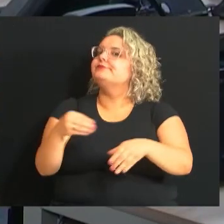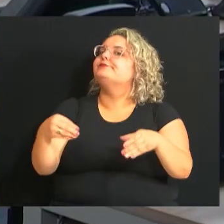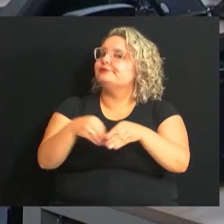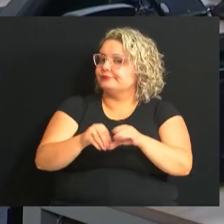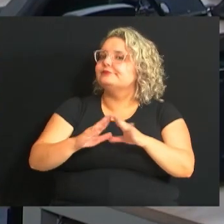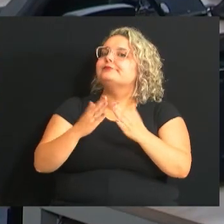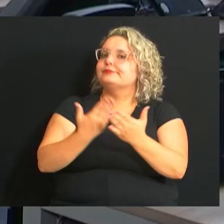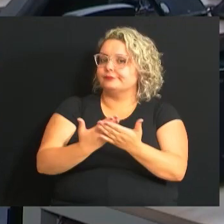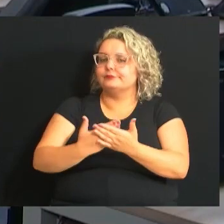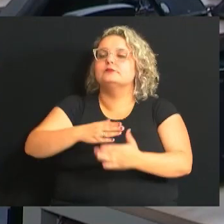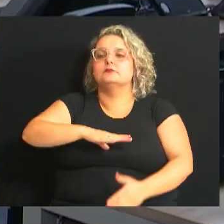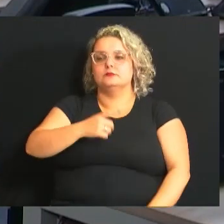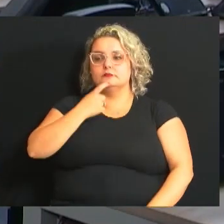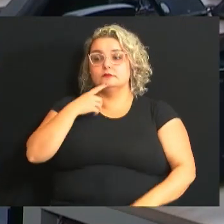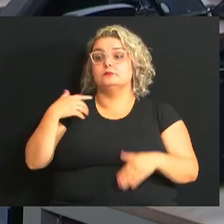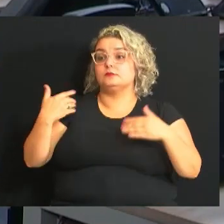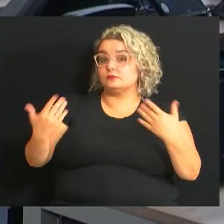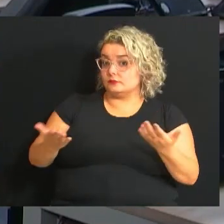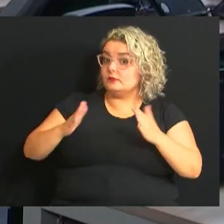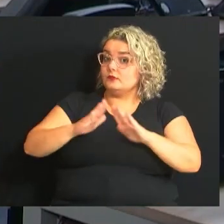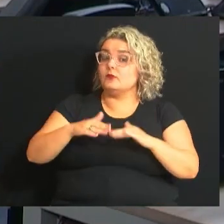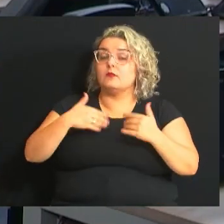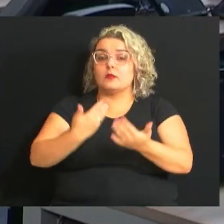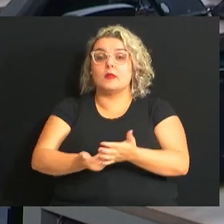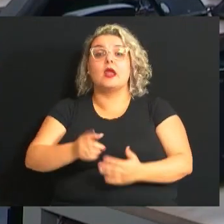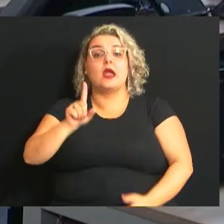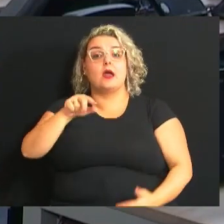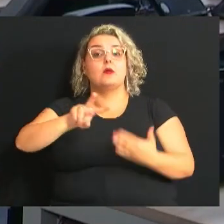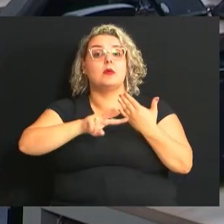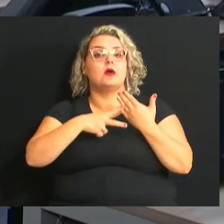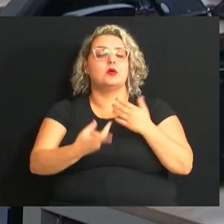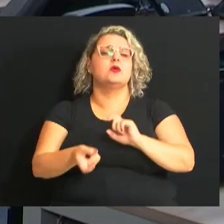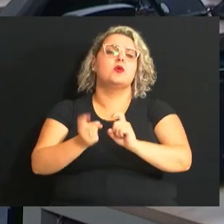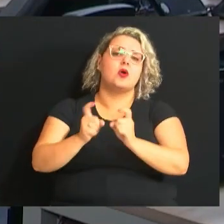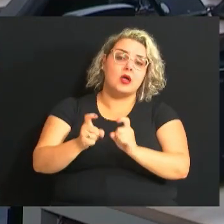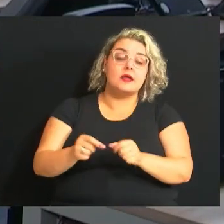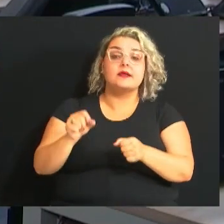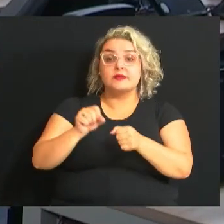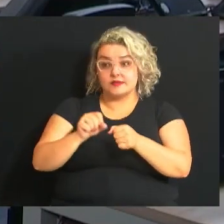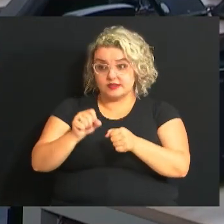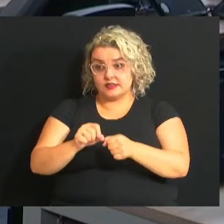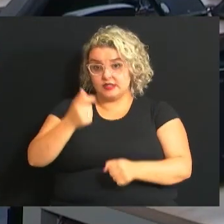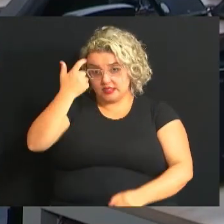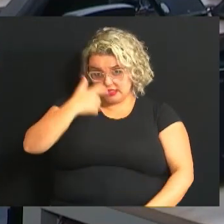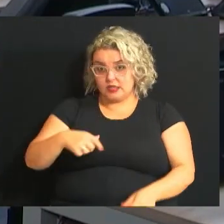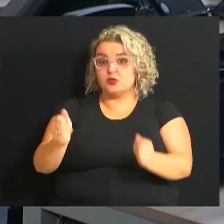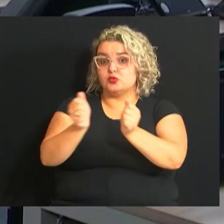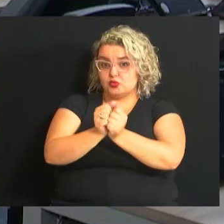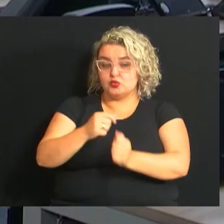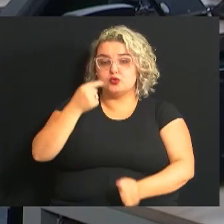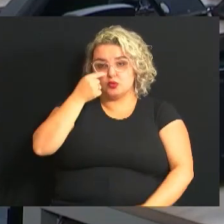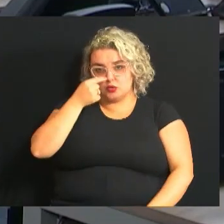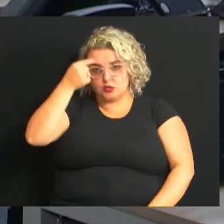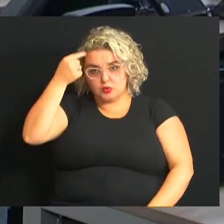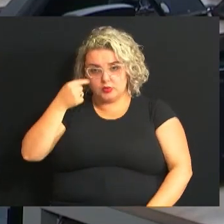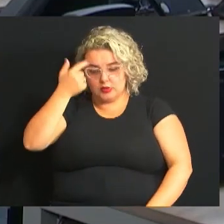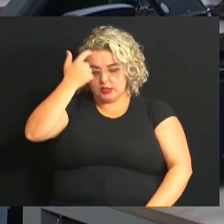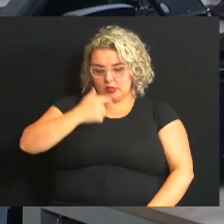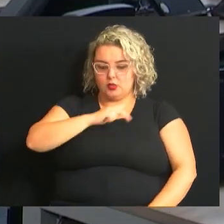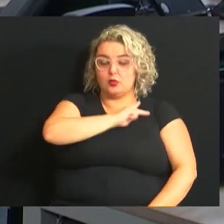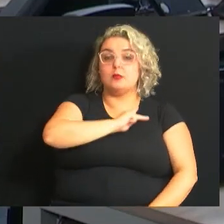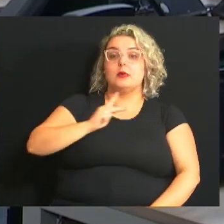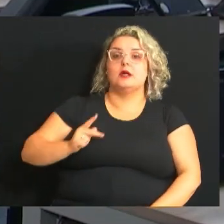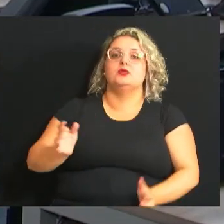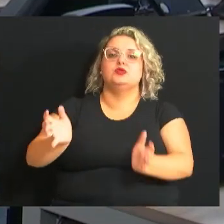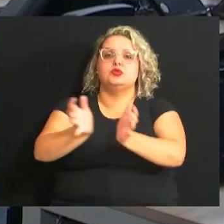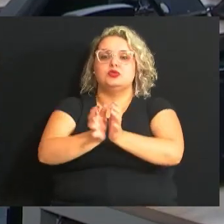esse requerimento, na verdade, ele é fruto de uma reunião que nós realizamos, eu e a vereadora Paula Miguel, eu como presidente da Comissão de Defesa